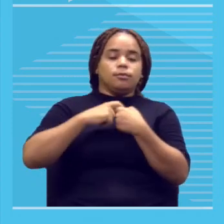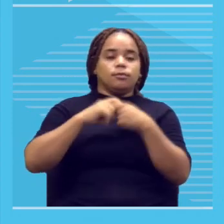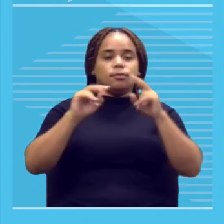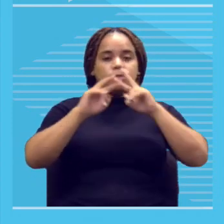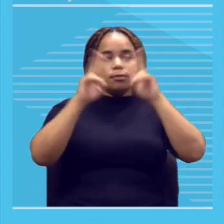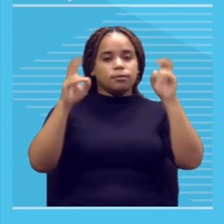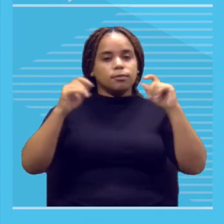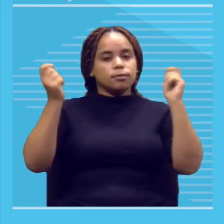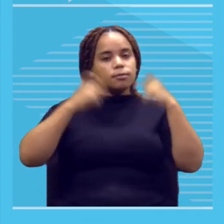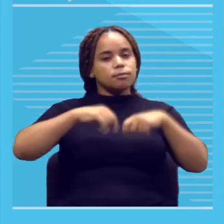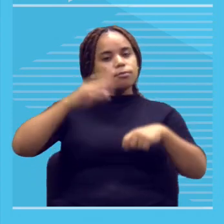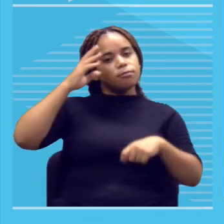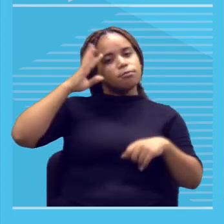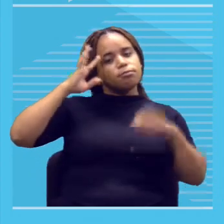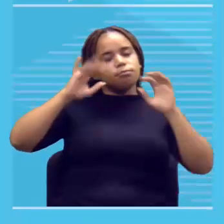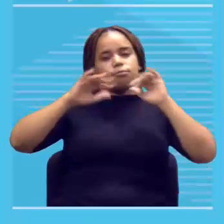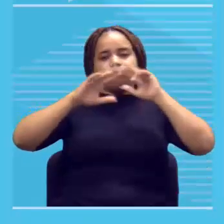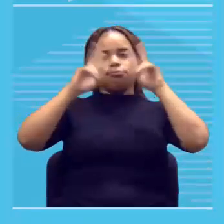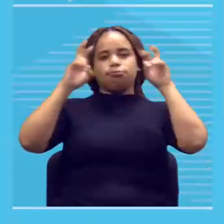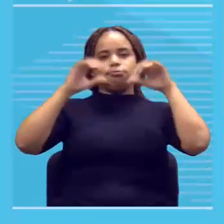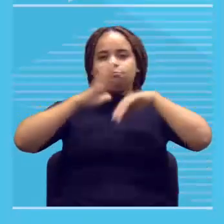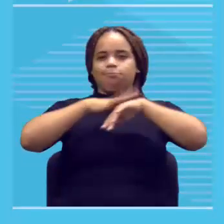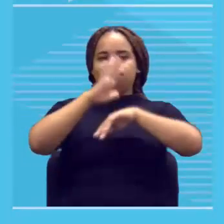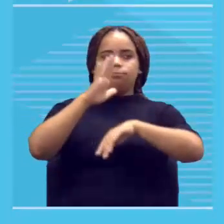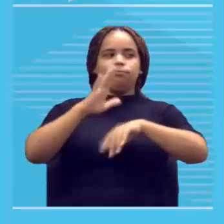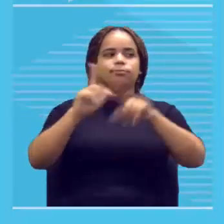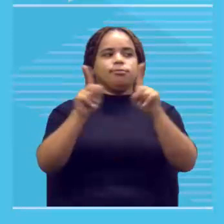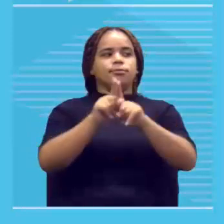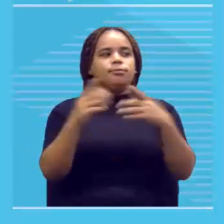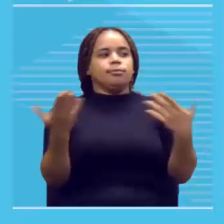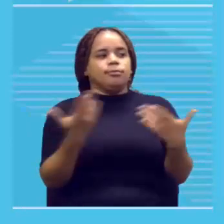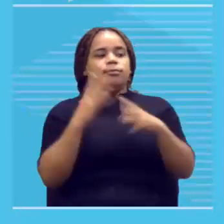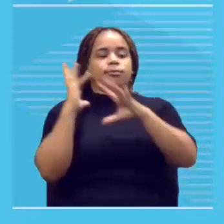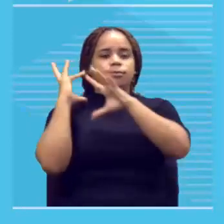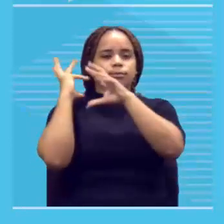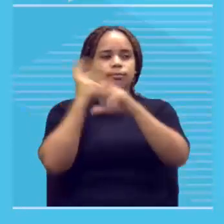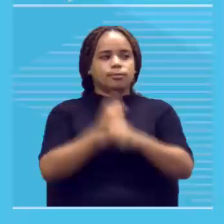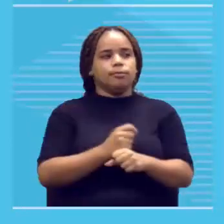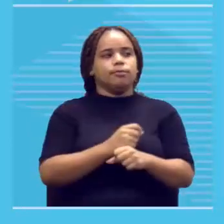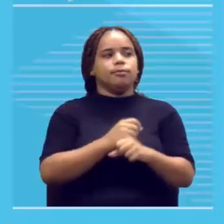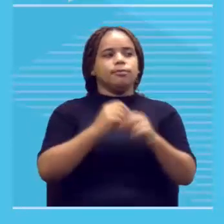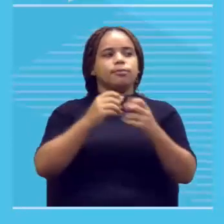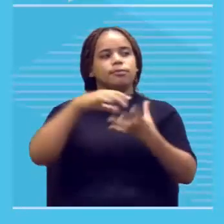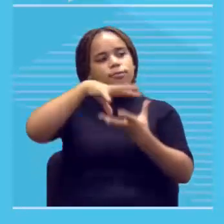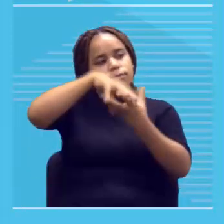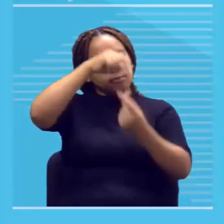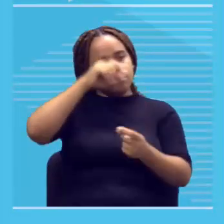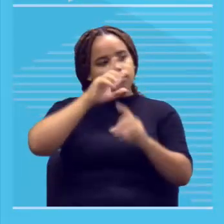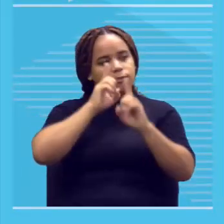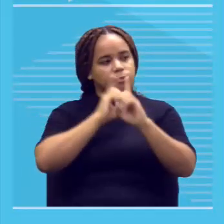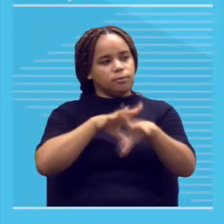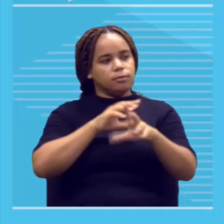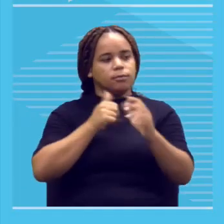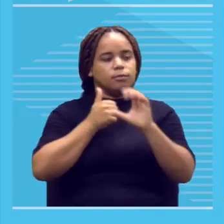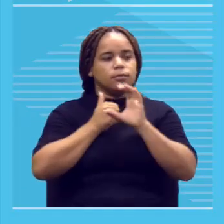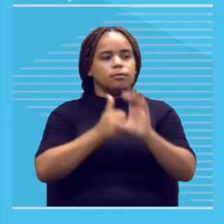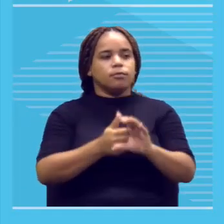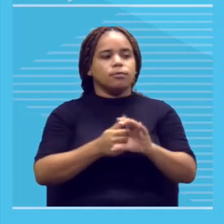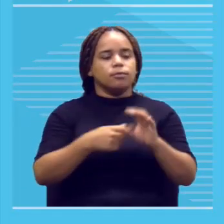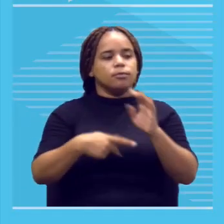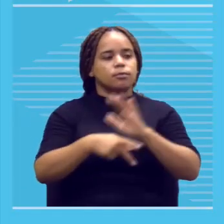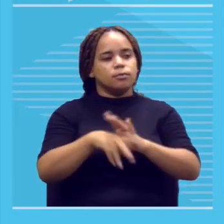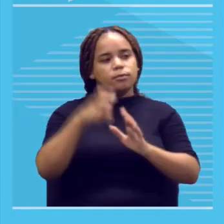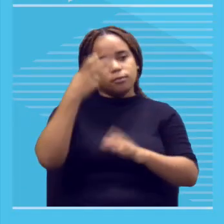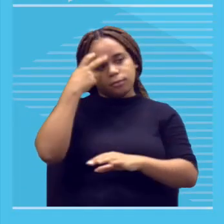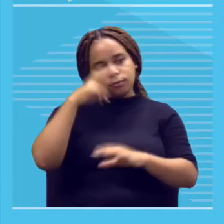para refletir um pouco mais sobre elas aqui nossa revisão o espiritismo é uma doutrina Cristã baseada na